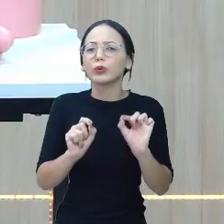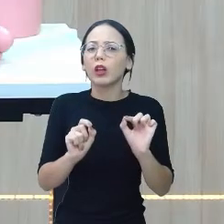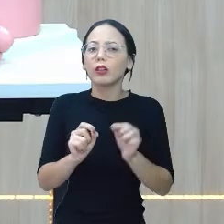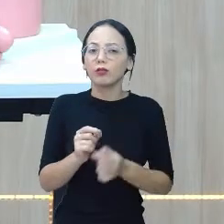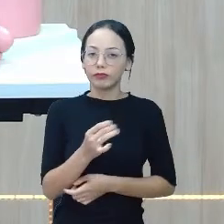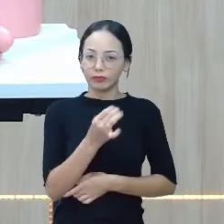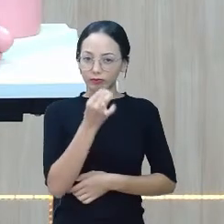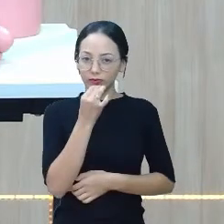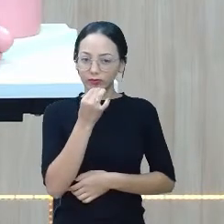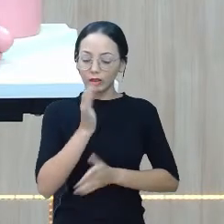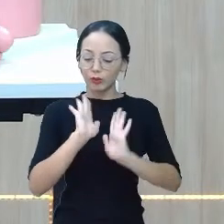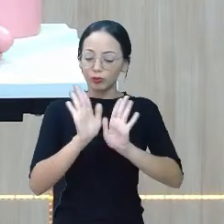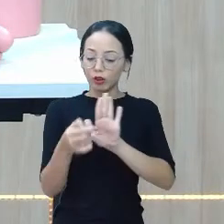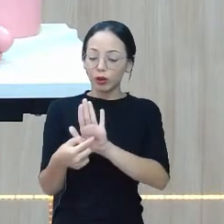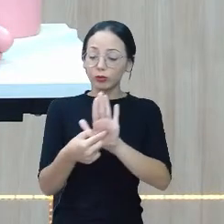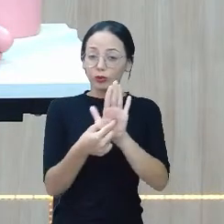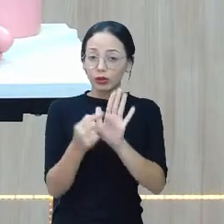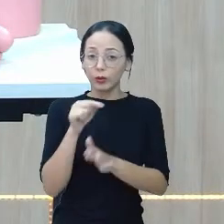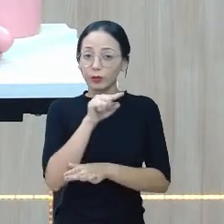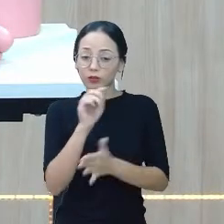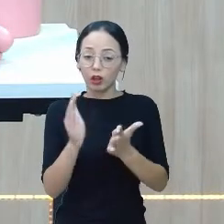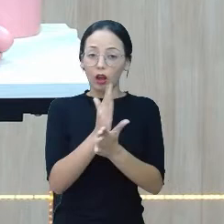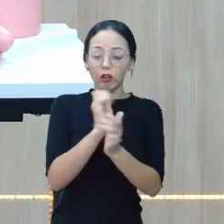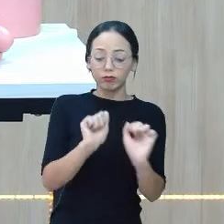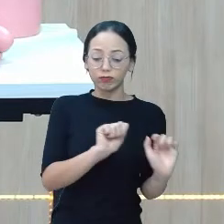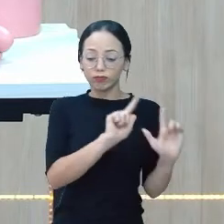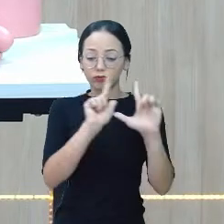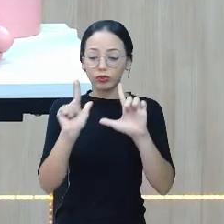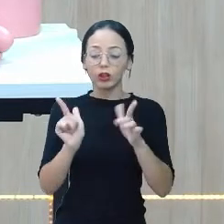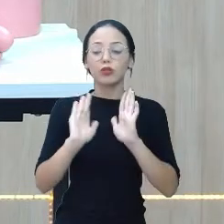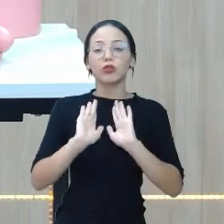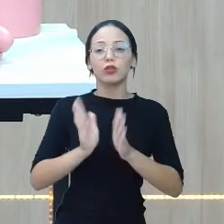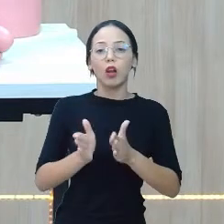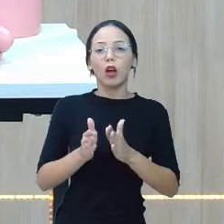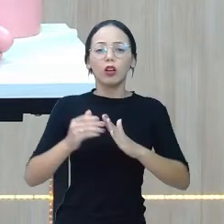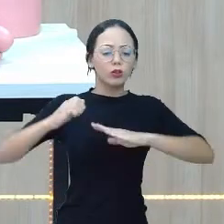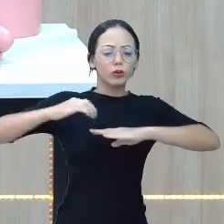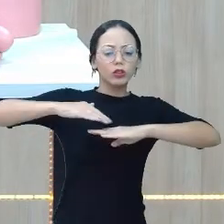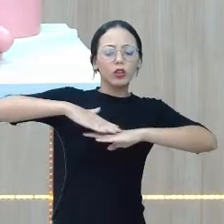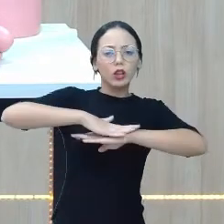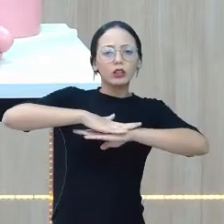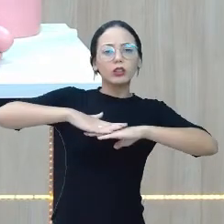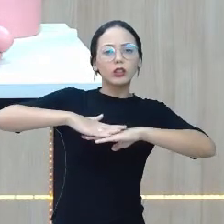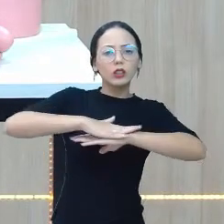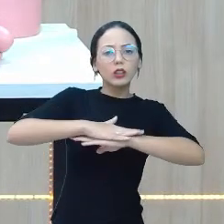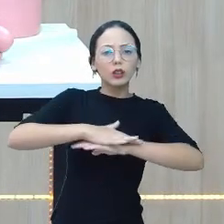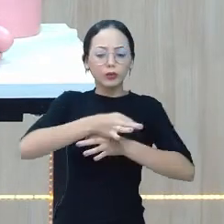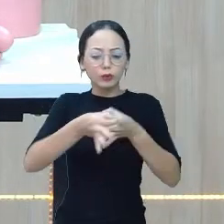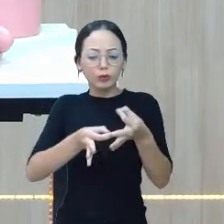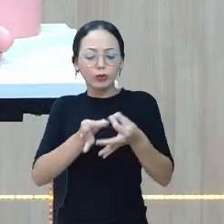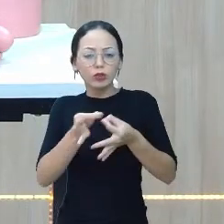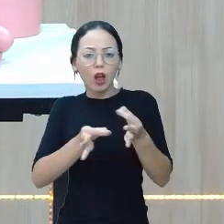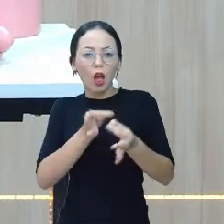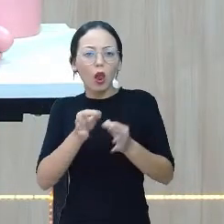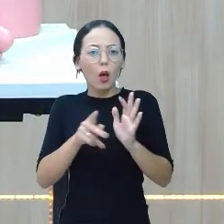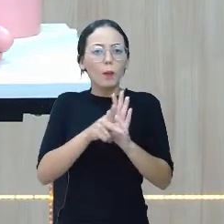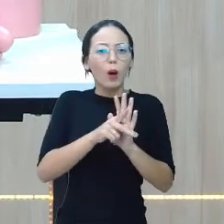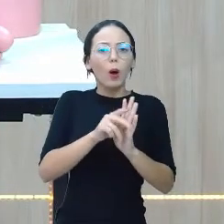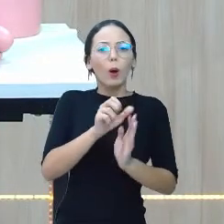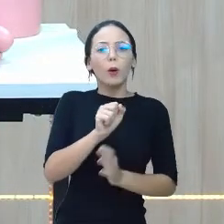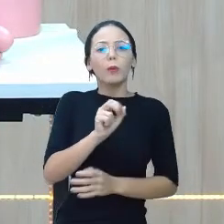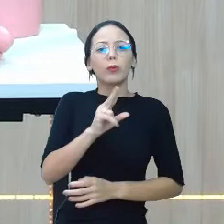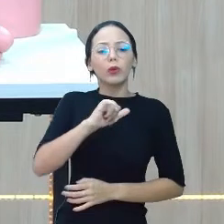eu mostrei em alguns slides anteriores que os tecidos, né, as células animal,